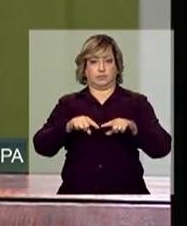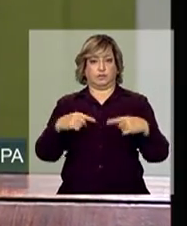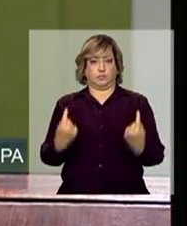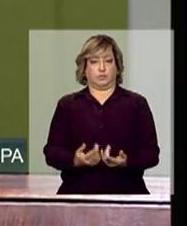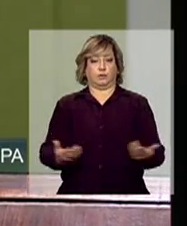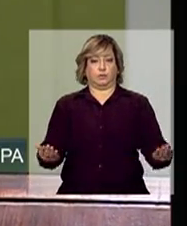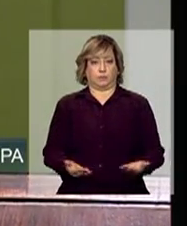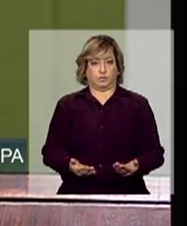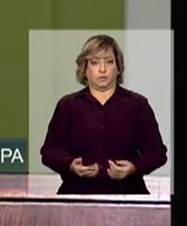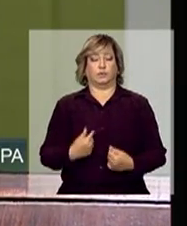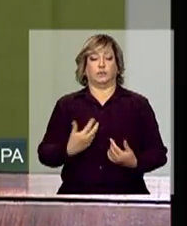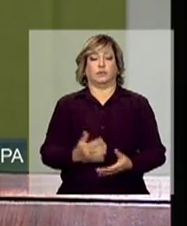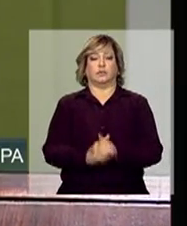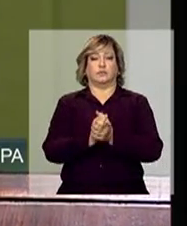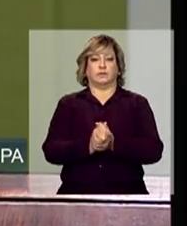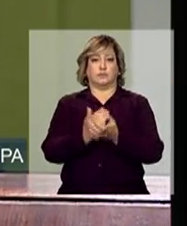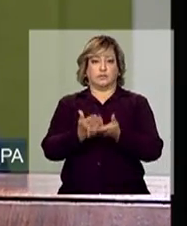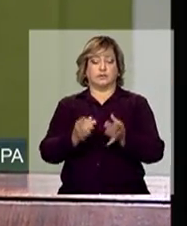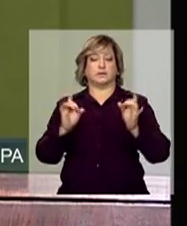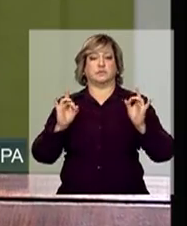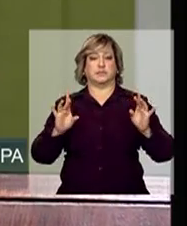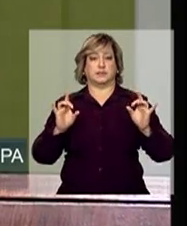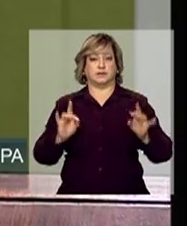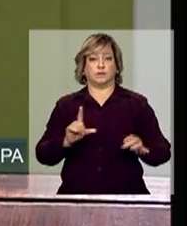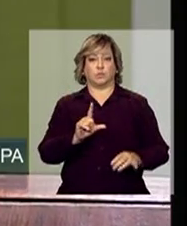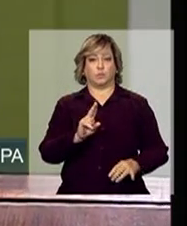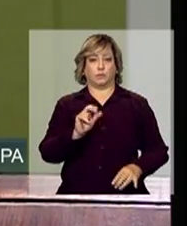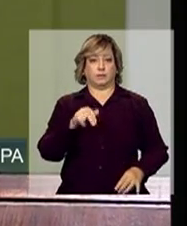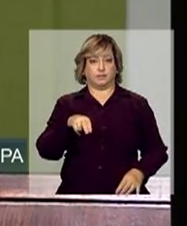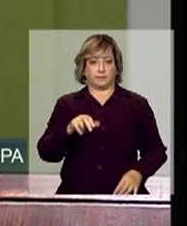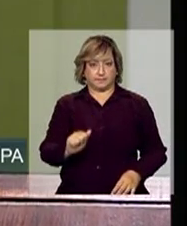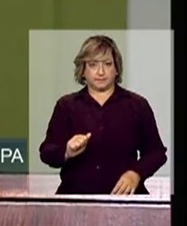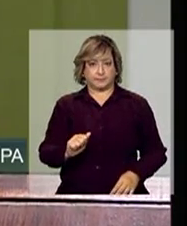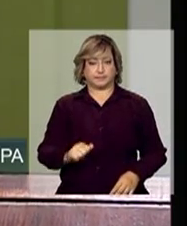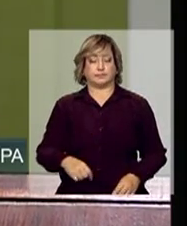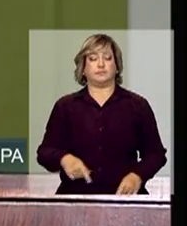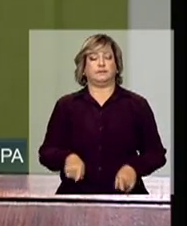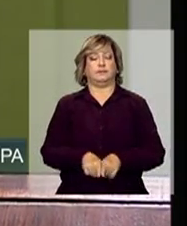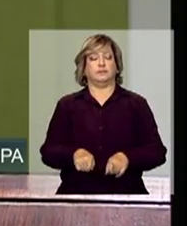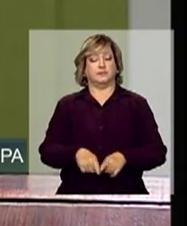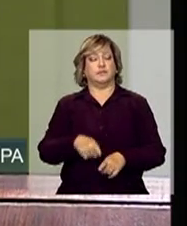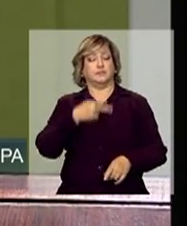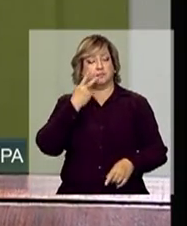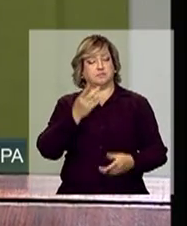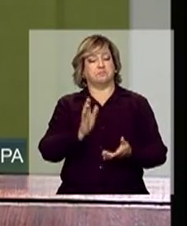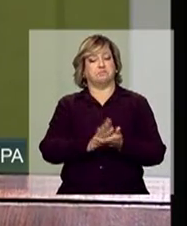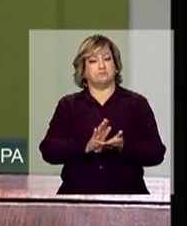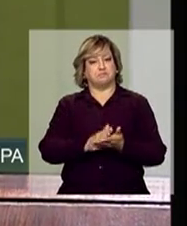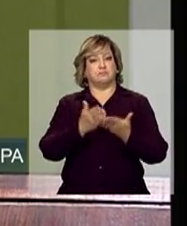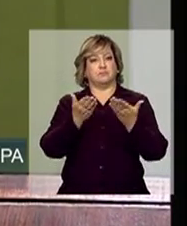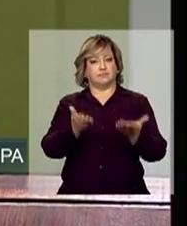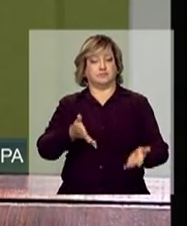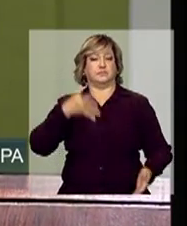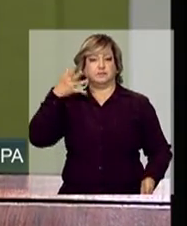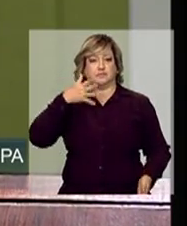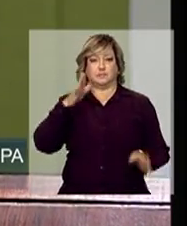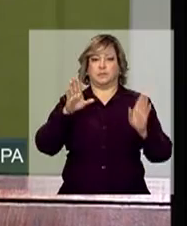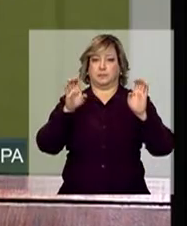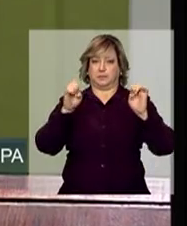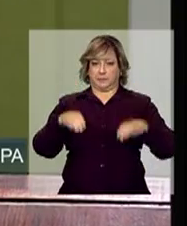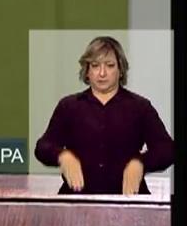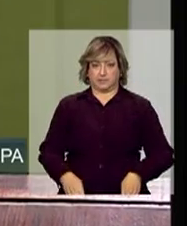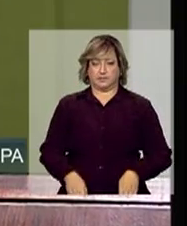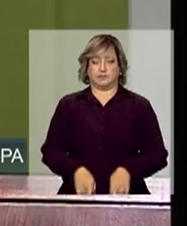Queria dirigir uma saudação especial à Luana e elogiar o discurso e a